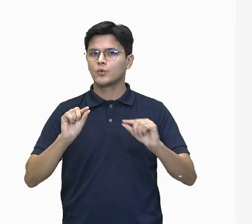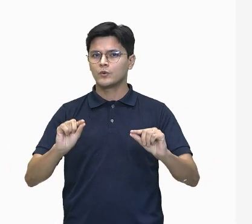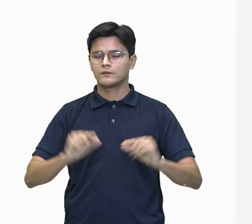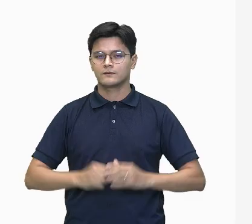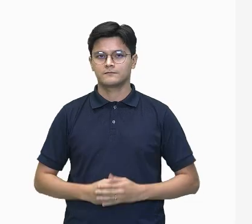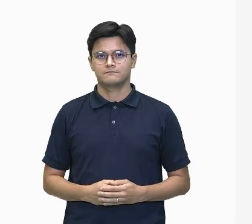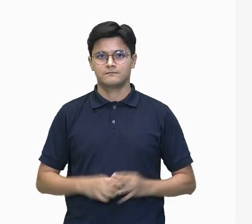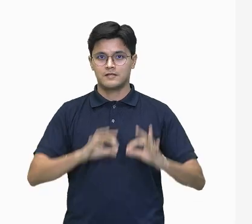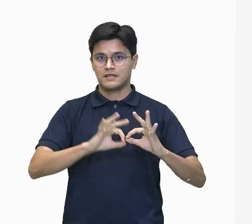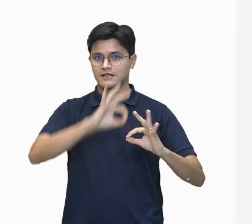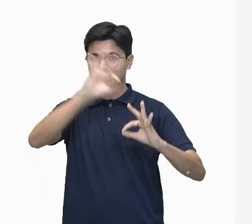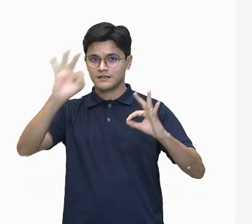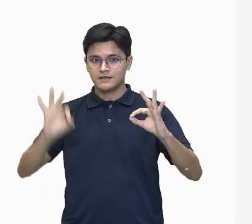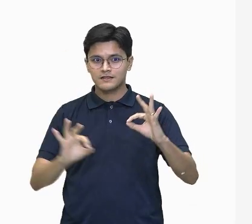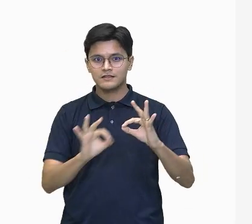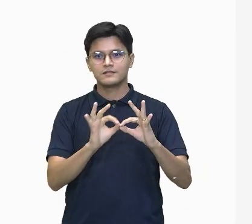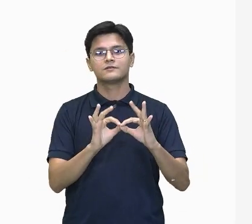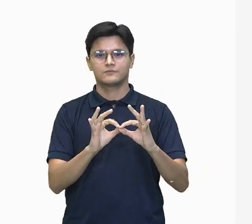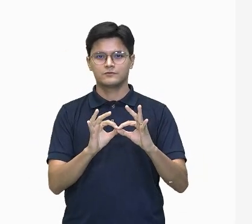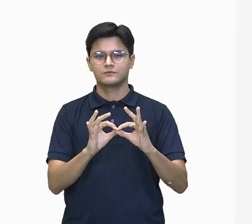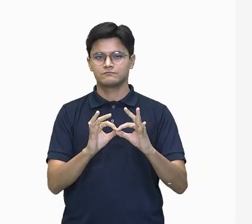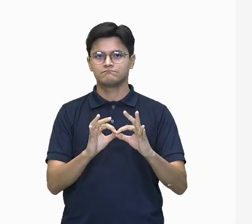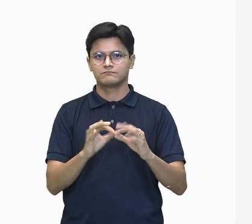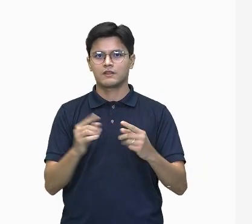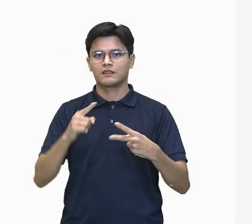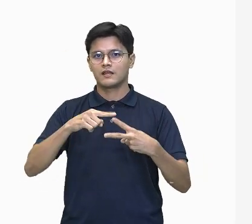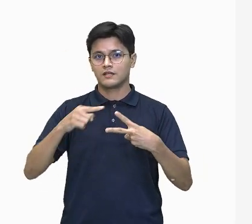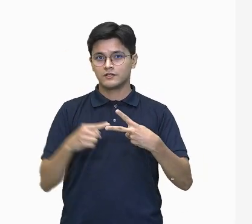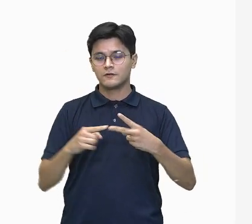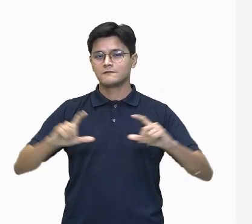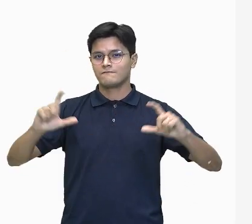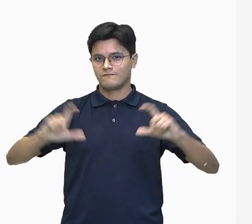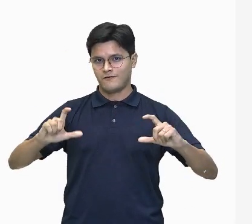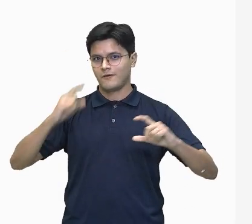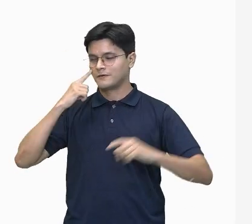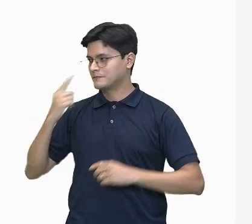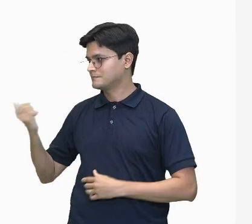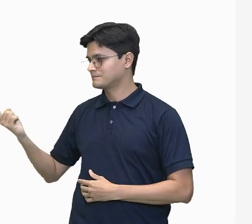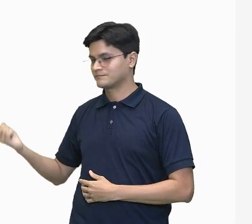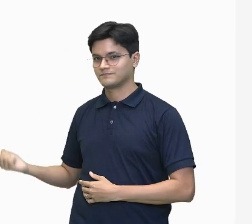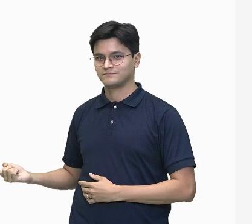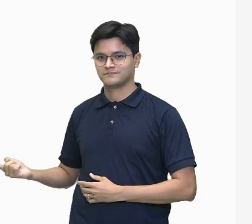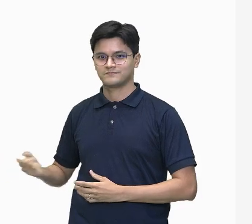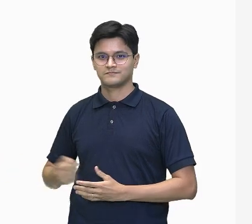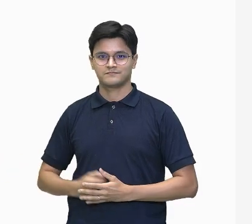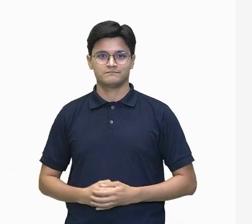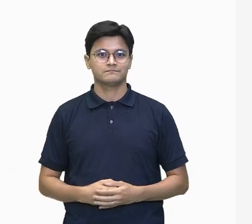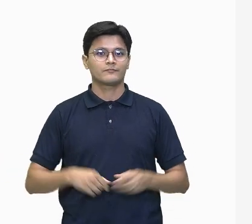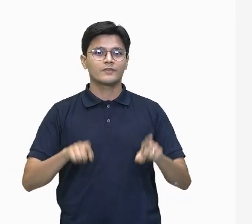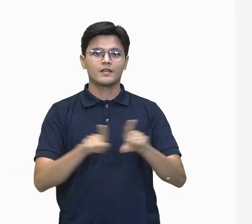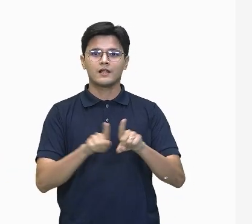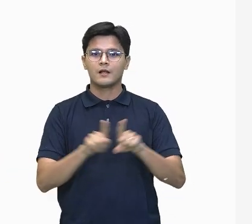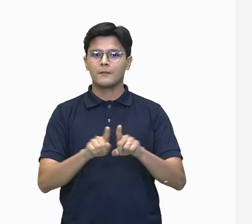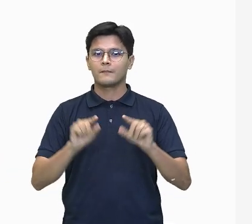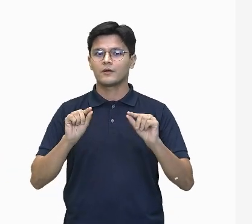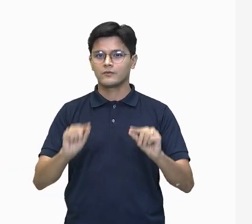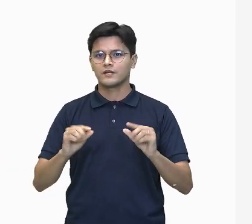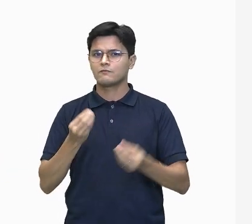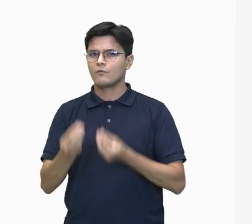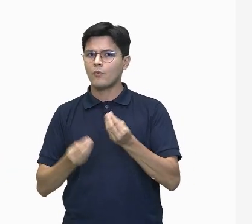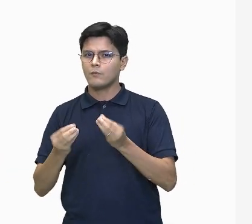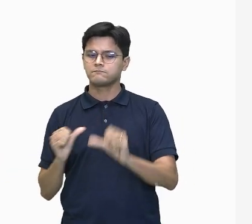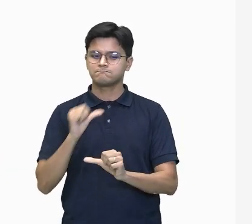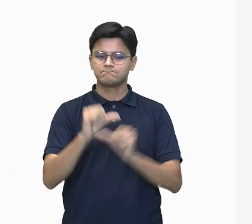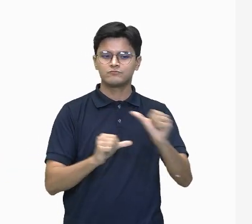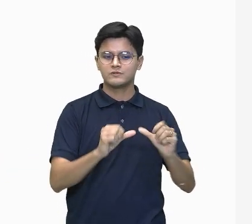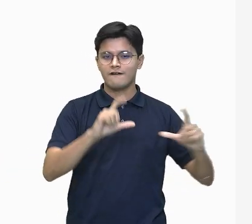A circunferência nós vamos trabalhar aí a forma geral e forma canônica. E também a passagem entre as duas